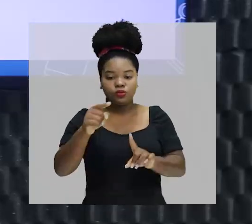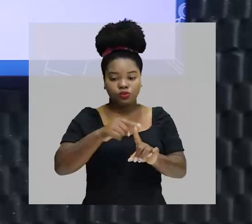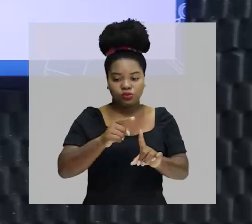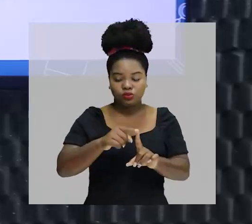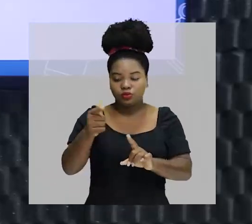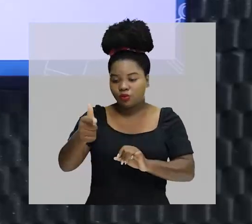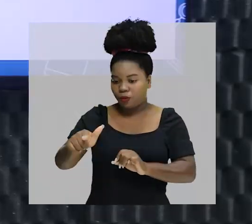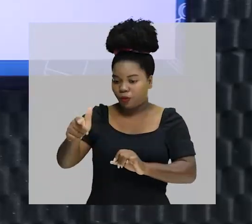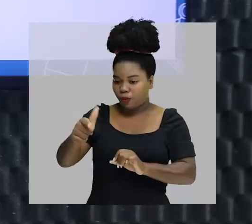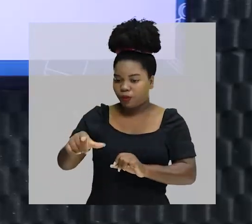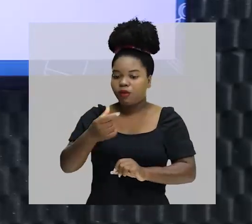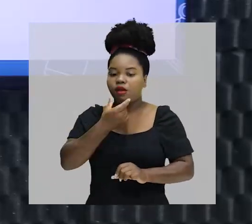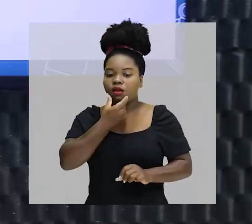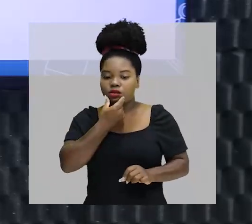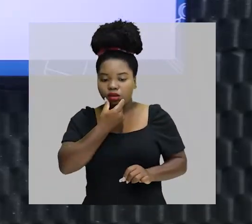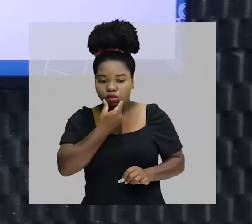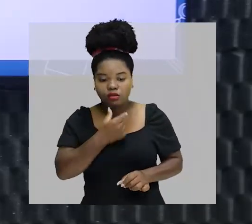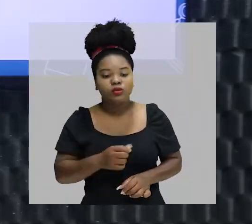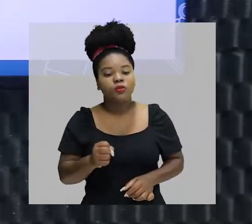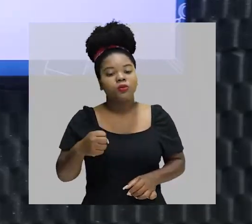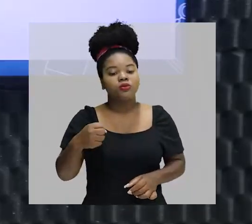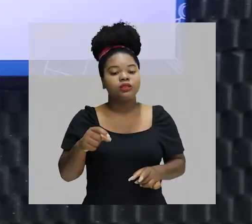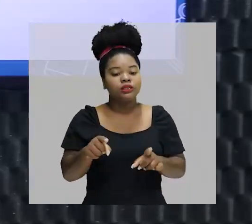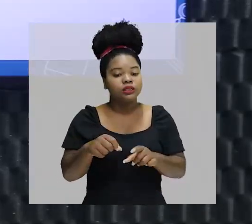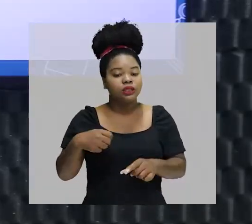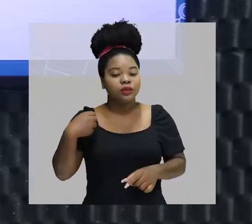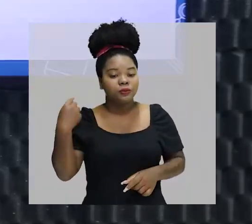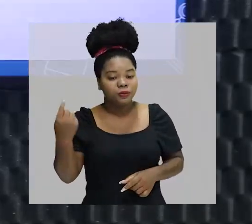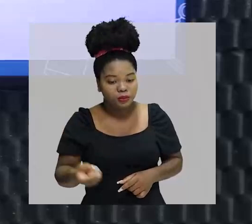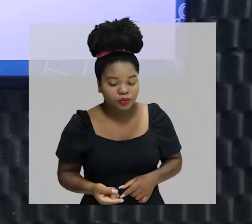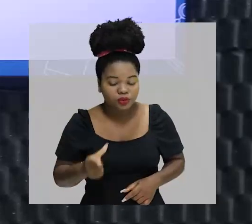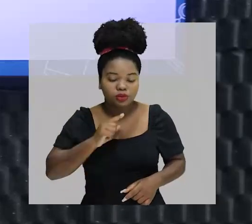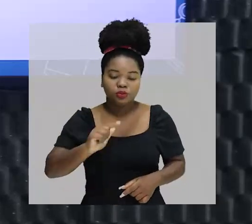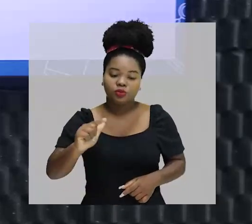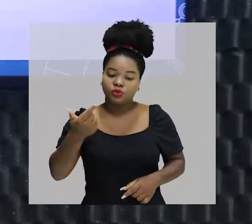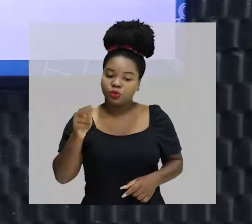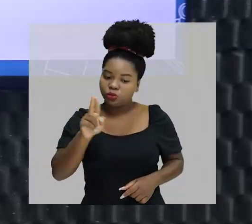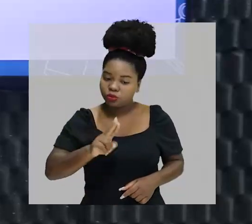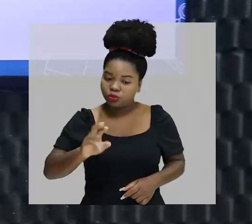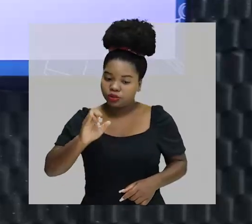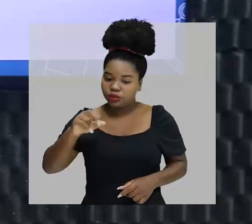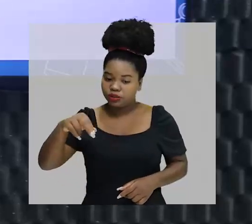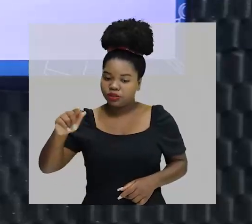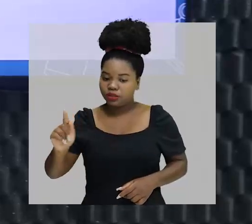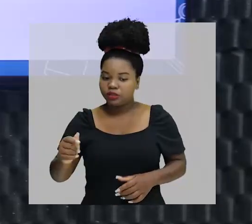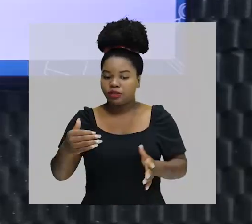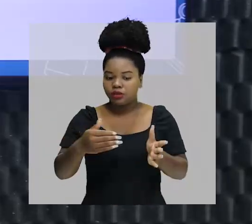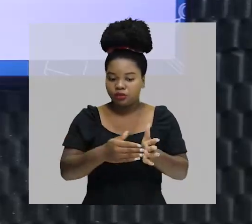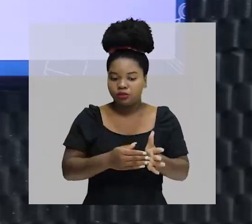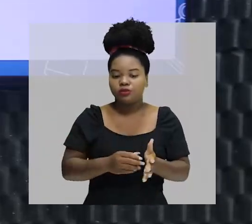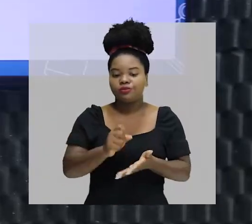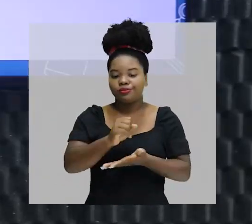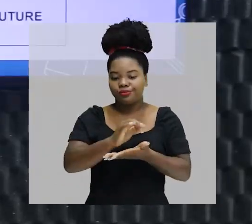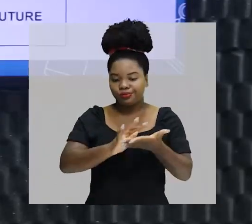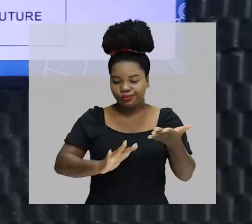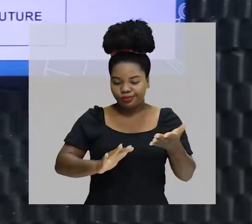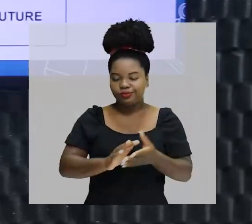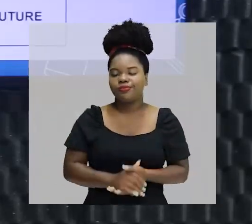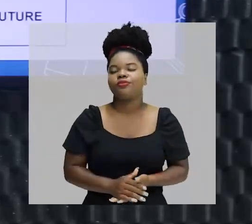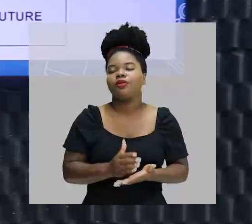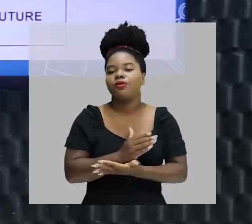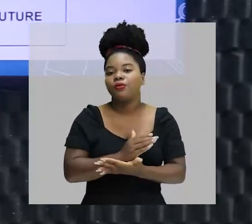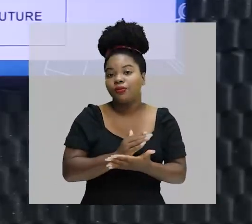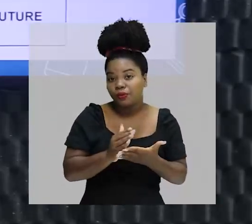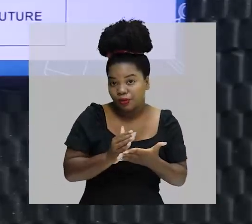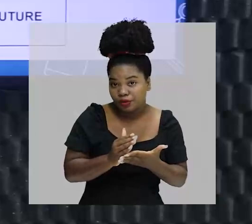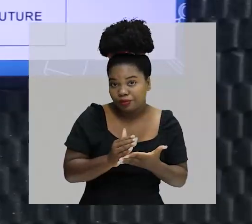língua inglesa. Depois nós vamos ter outros usos para o ing e, por fim, os exercícios. Então, vamos lá